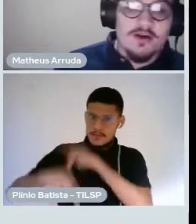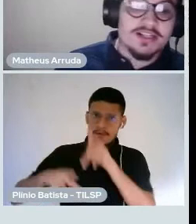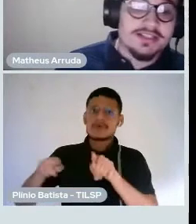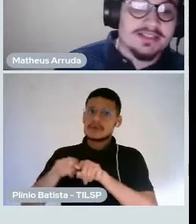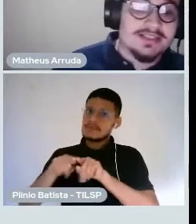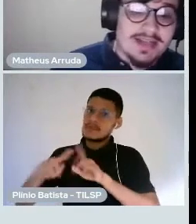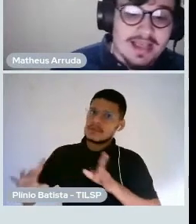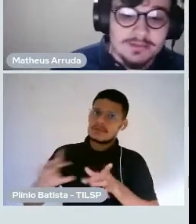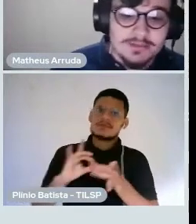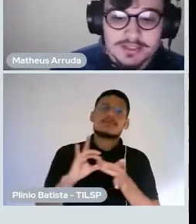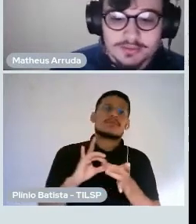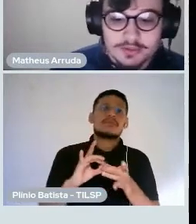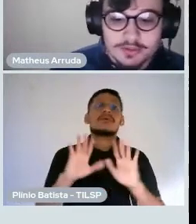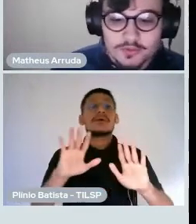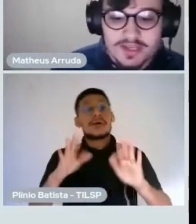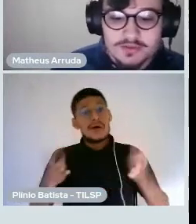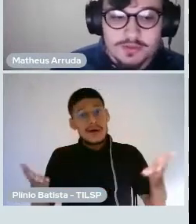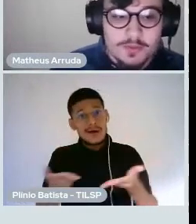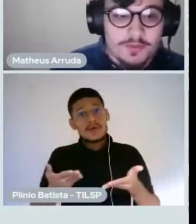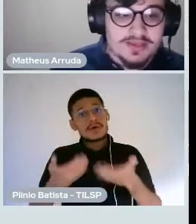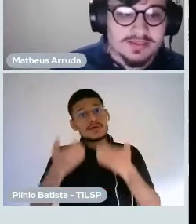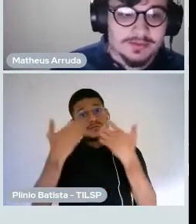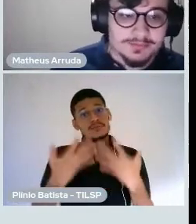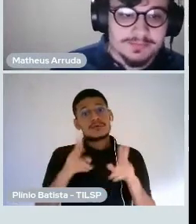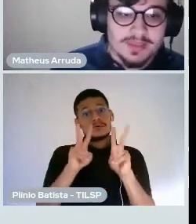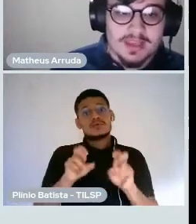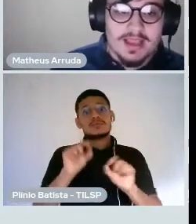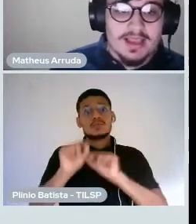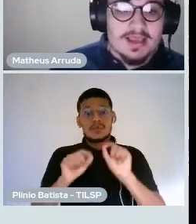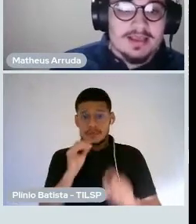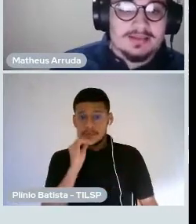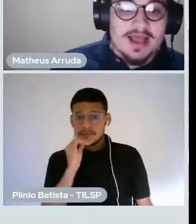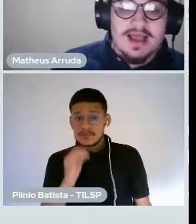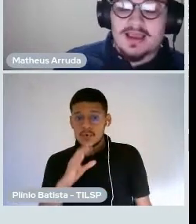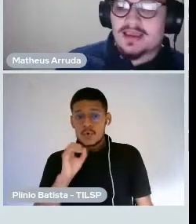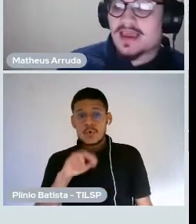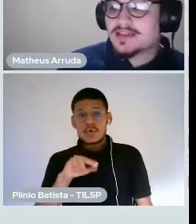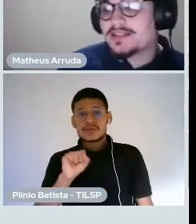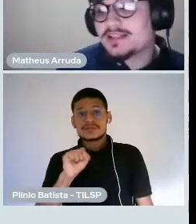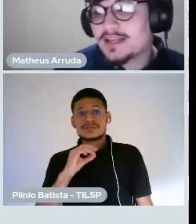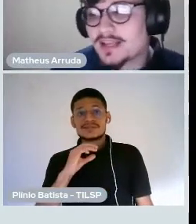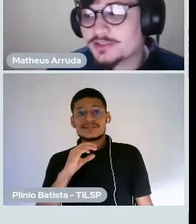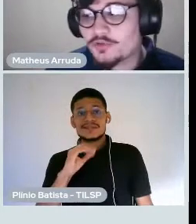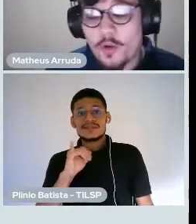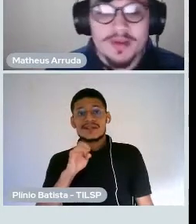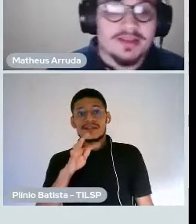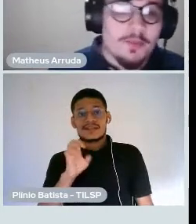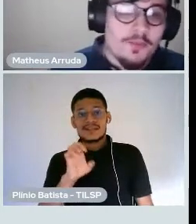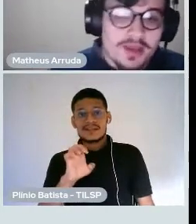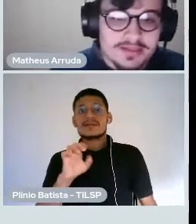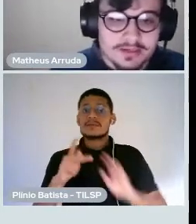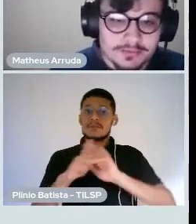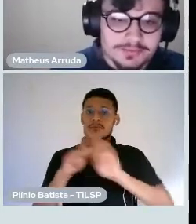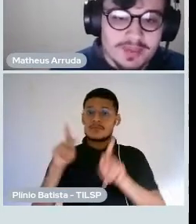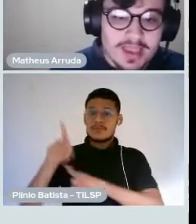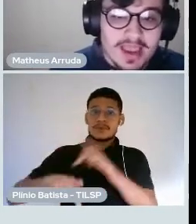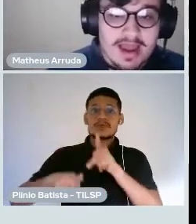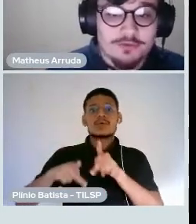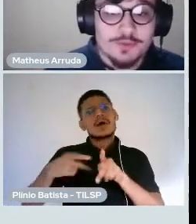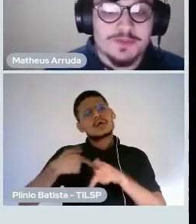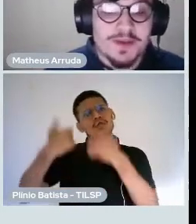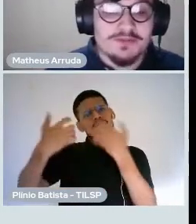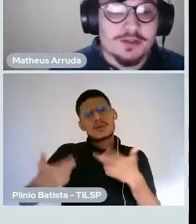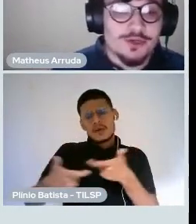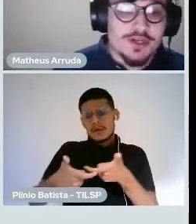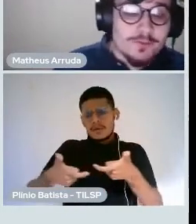E aí, agora a gente entra direto na questão de conceitos de população, tá? E aí a gente entra na questão do aumento da população.